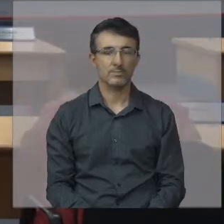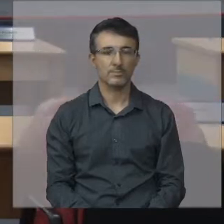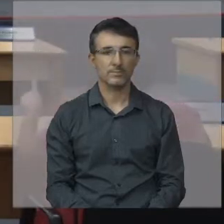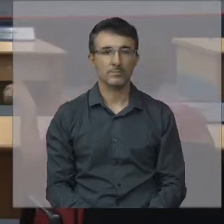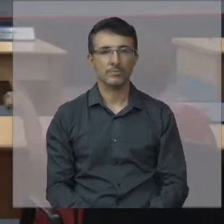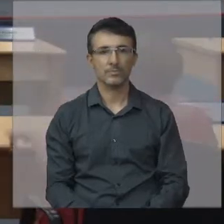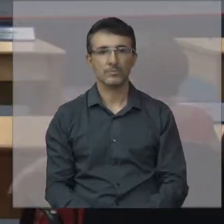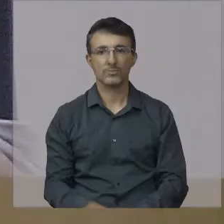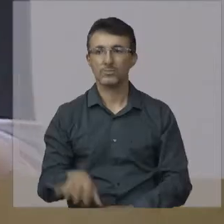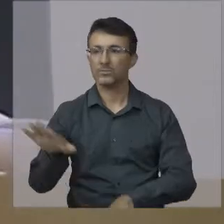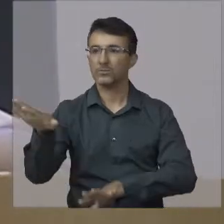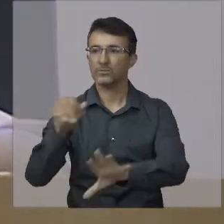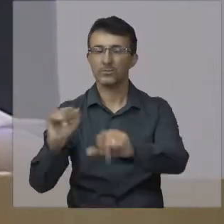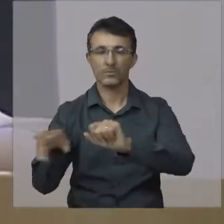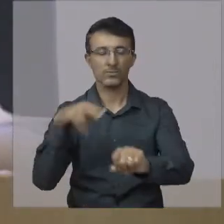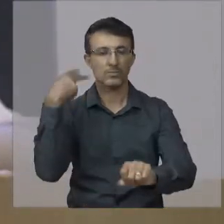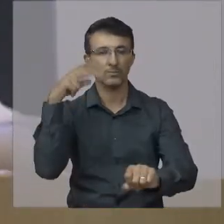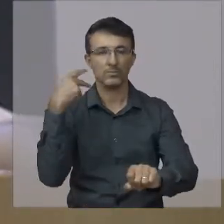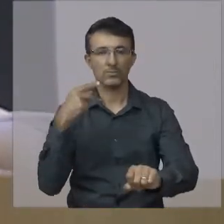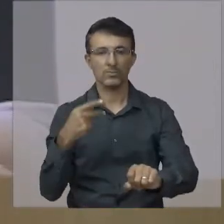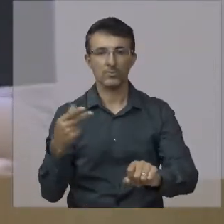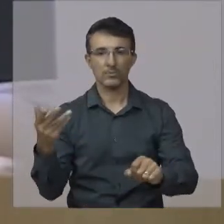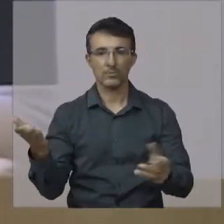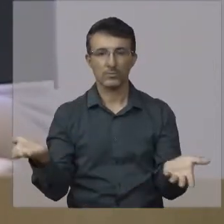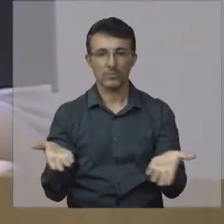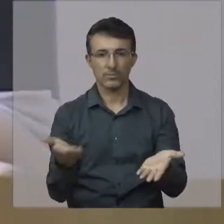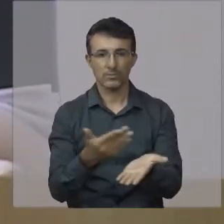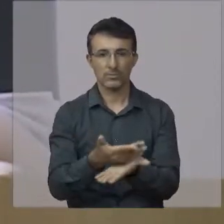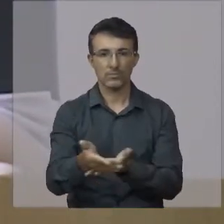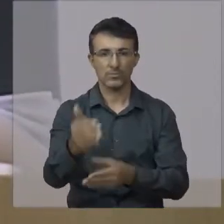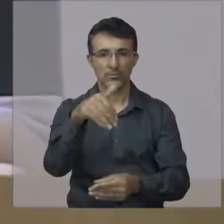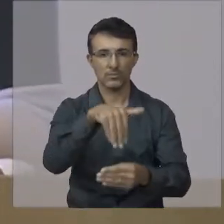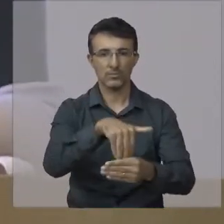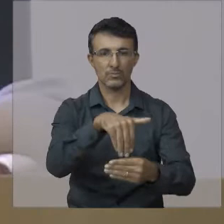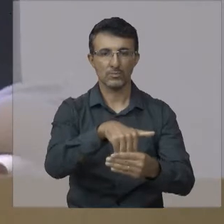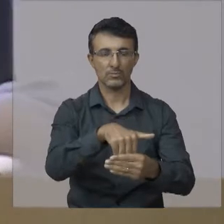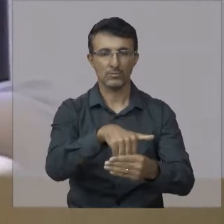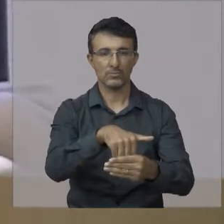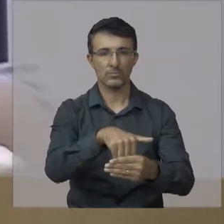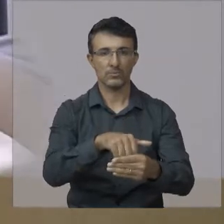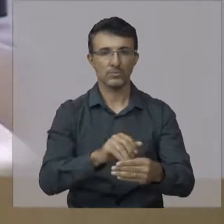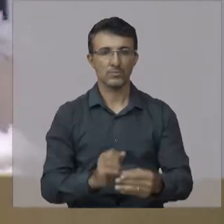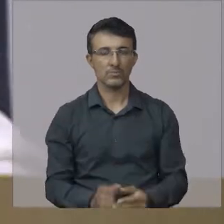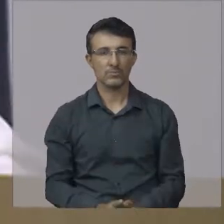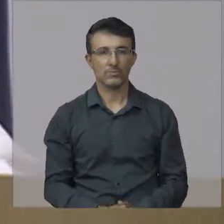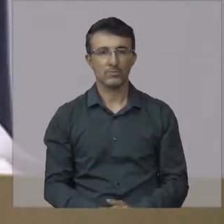Chamaremos agora os vereadores para a votação. Inicia-se o processo de votação.